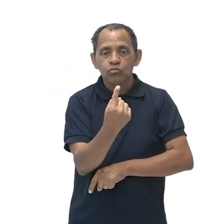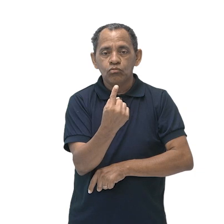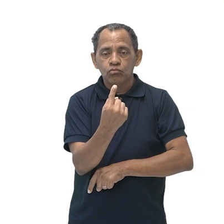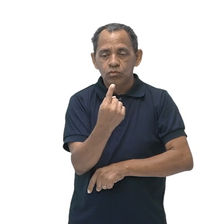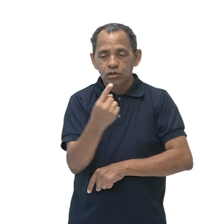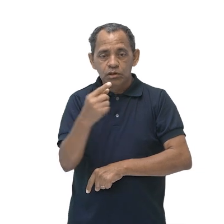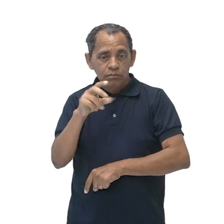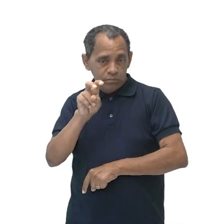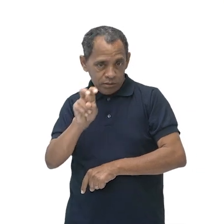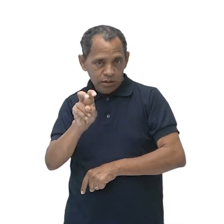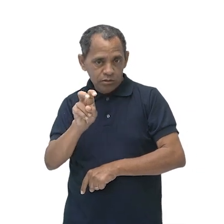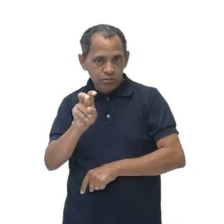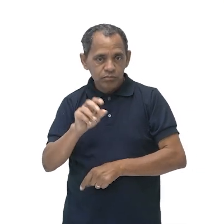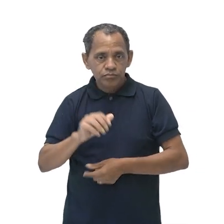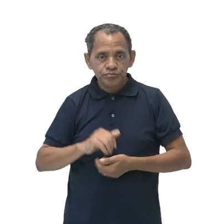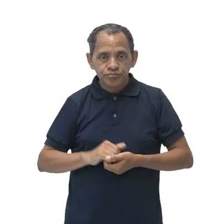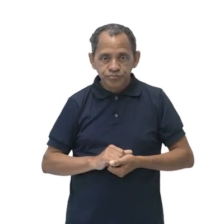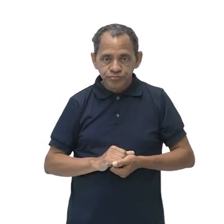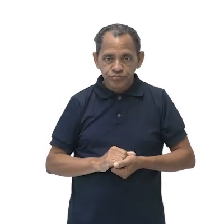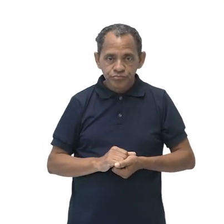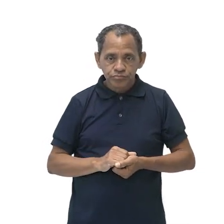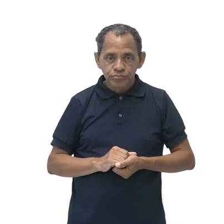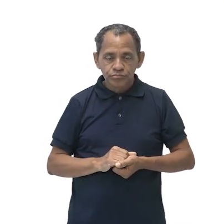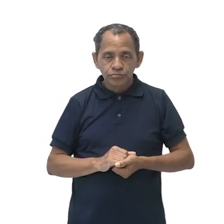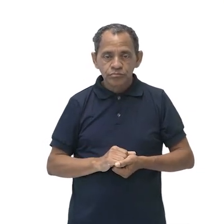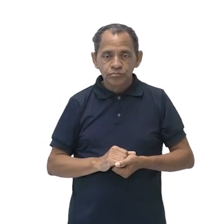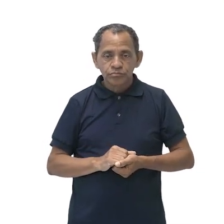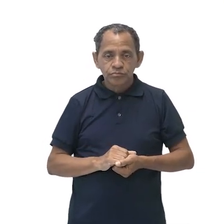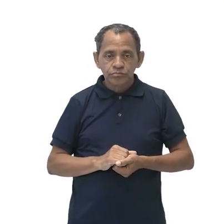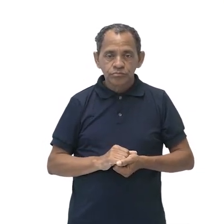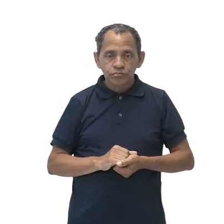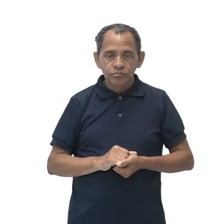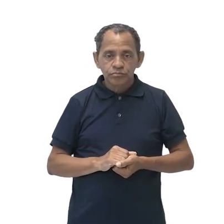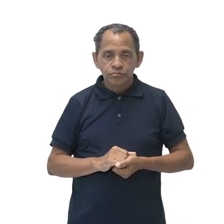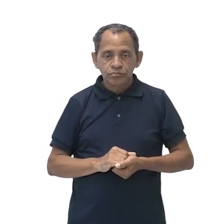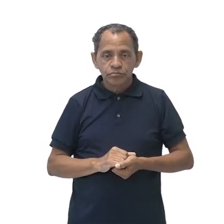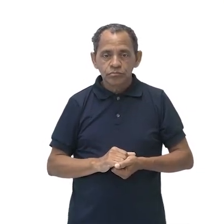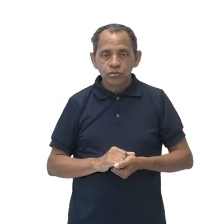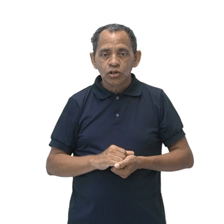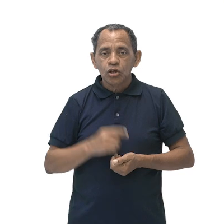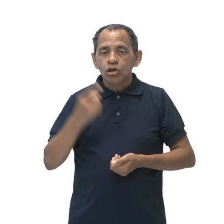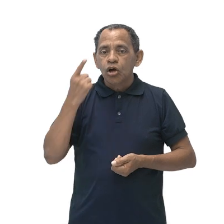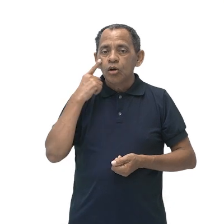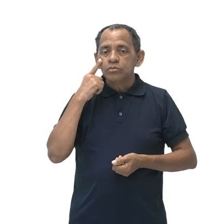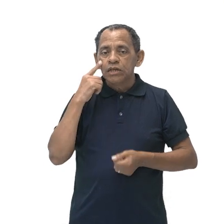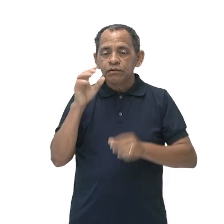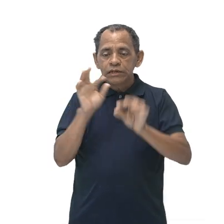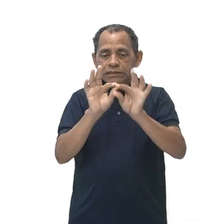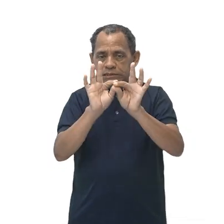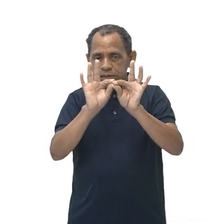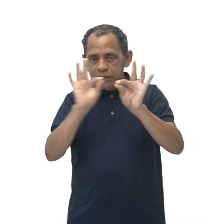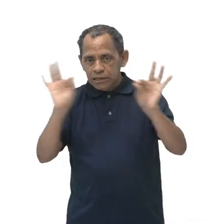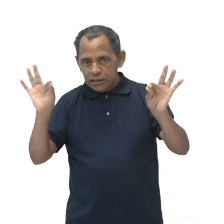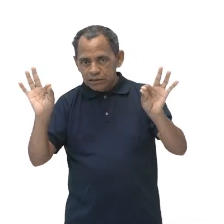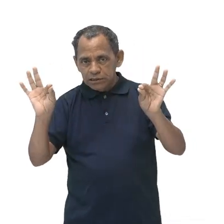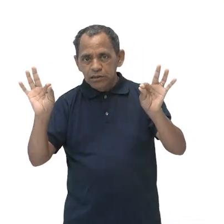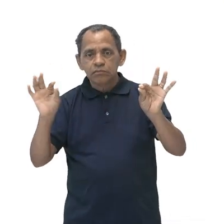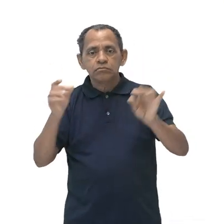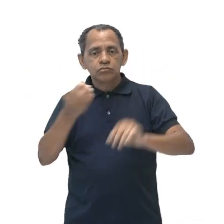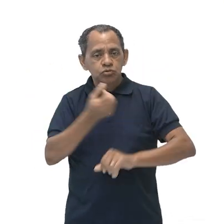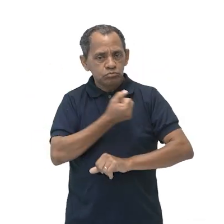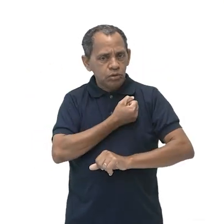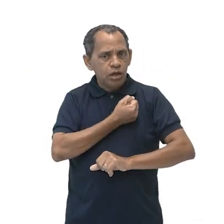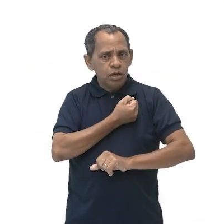ó, que aqui eu tenho o número raiz quadrada de 2. Observe que na reta numérica, eu